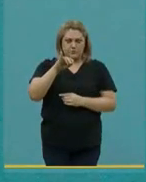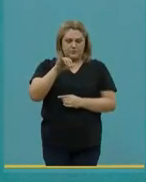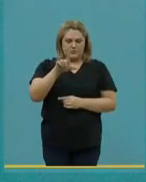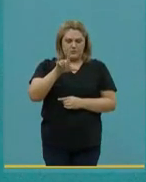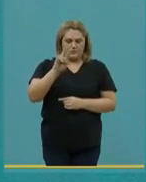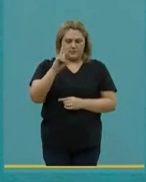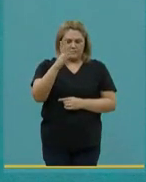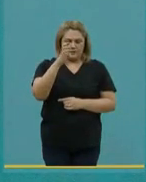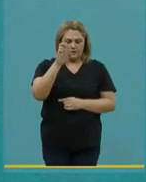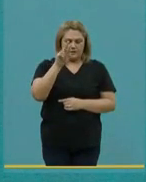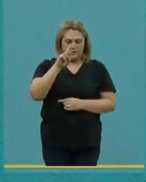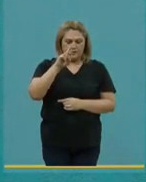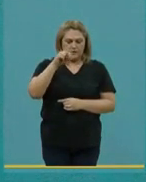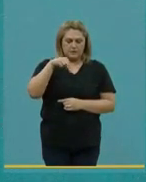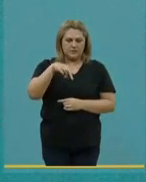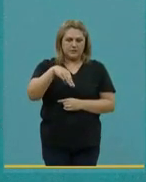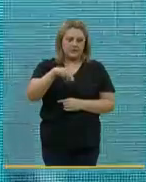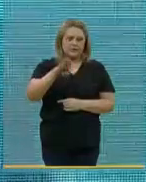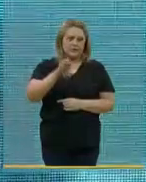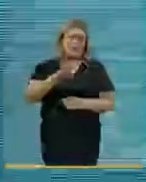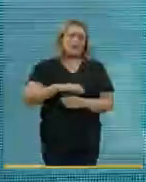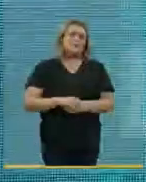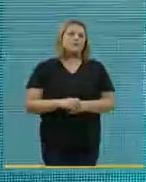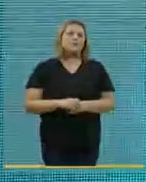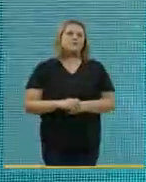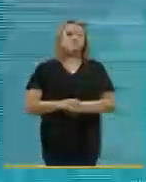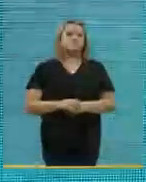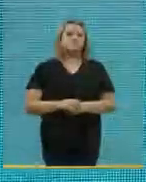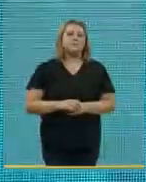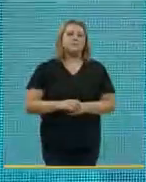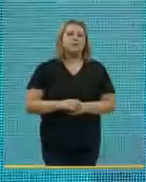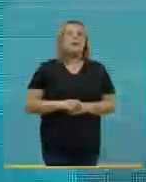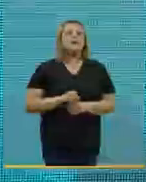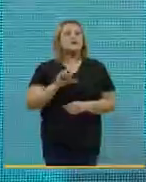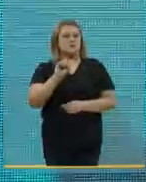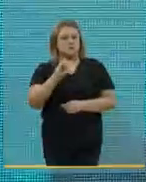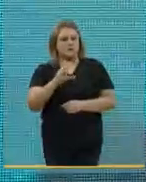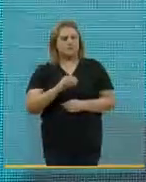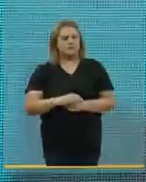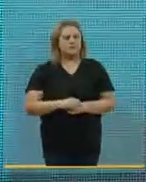bispo da cidade de lages santa catarina e fará a pergunta para